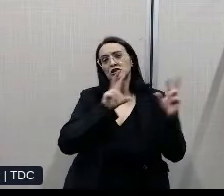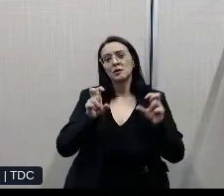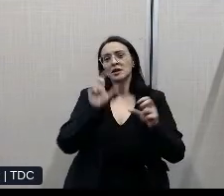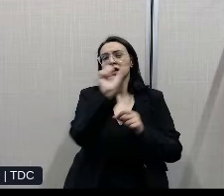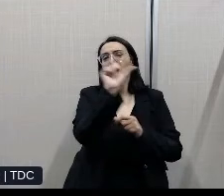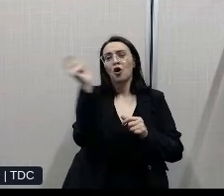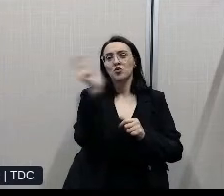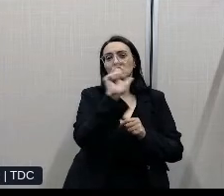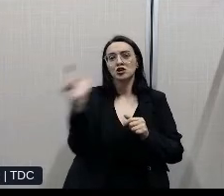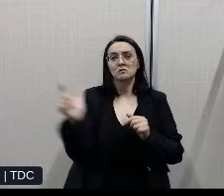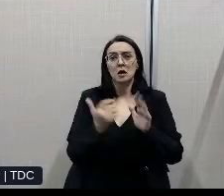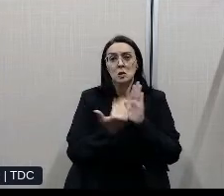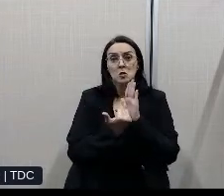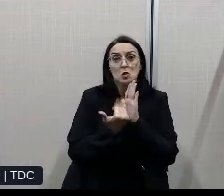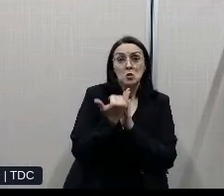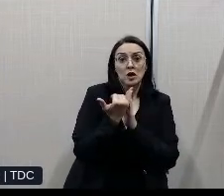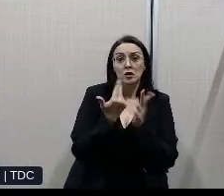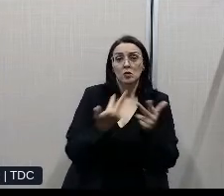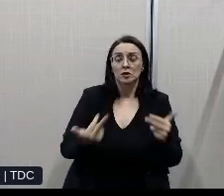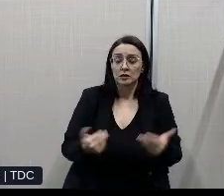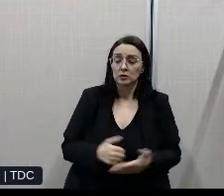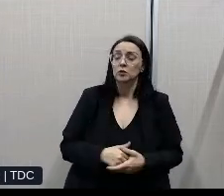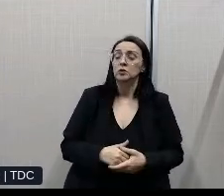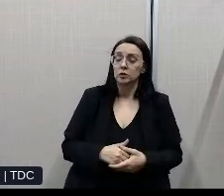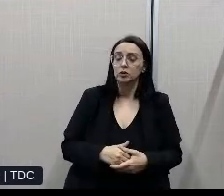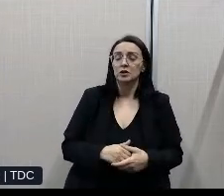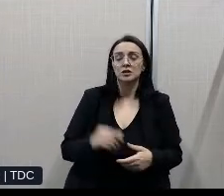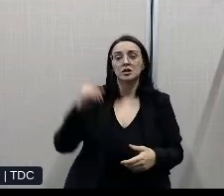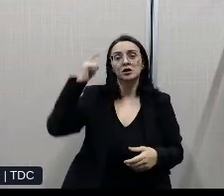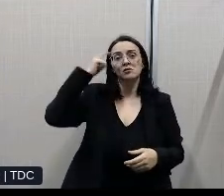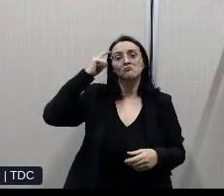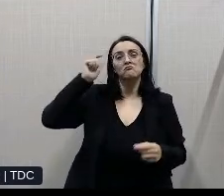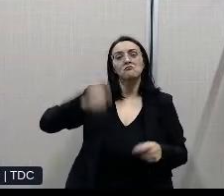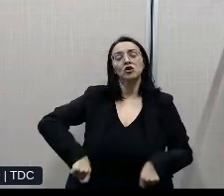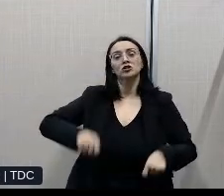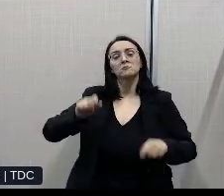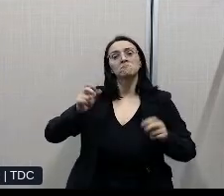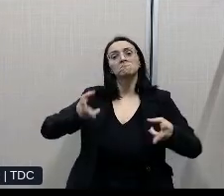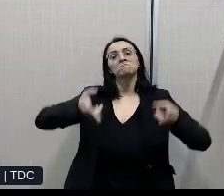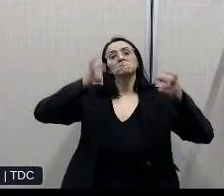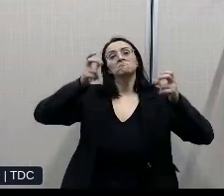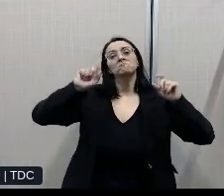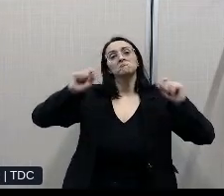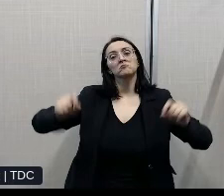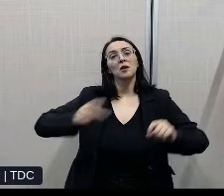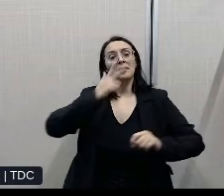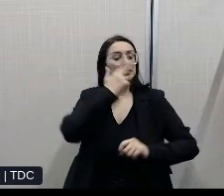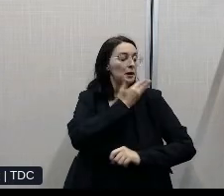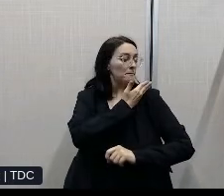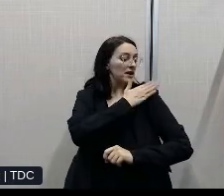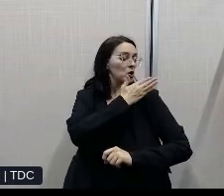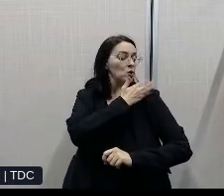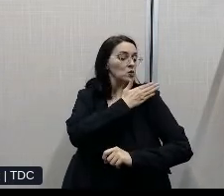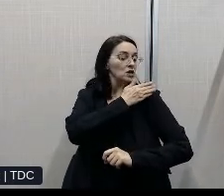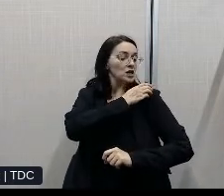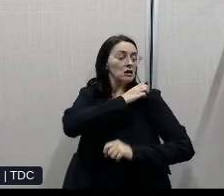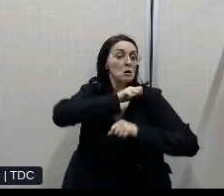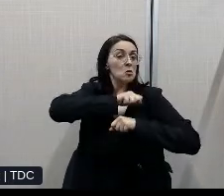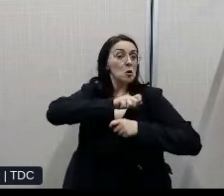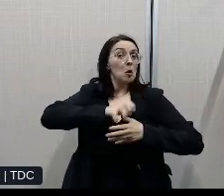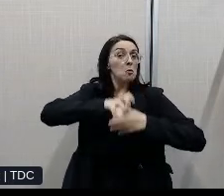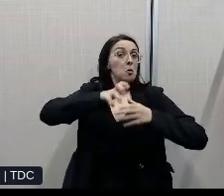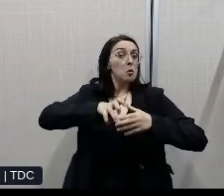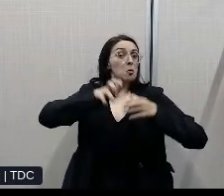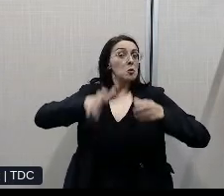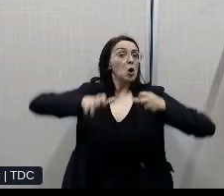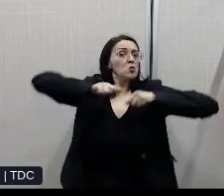dos algoritmos aumentarem as coisas, a gente pode enxergar que os preconceitos vão ser reproduzidos de uma forma muito